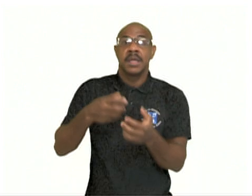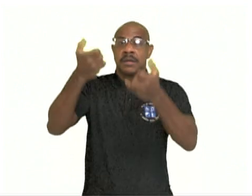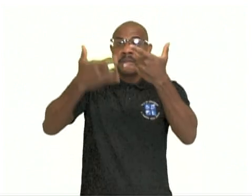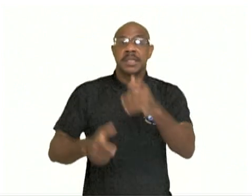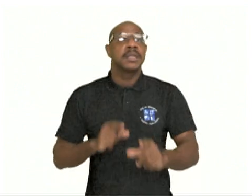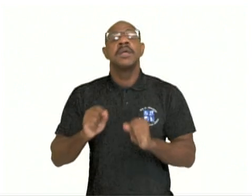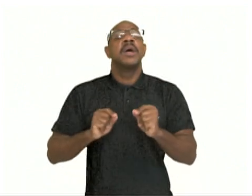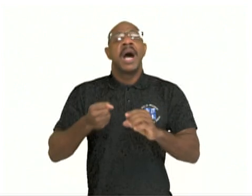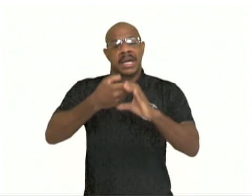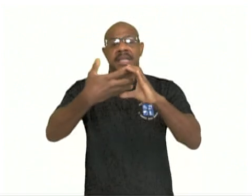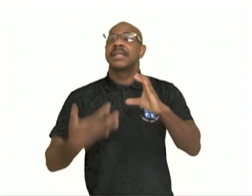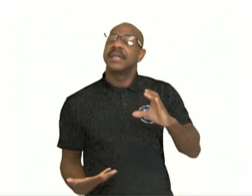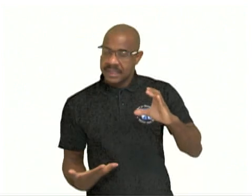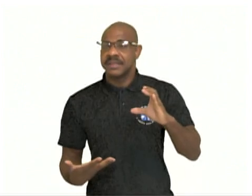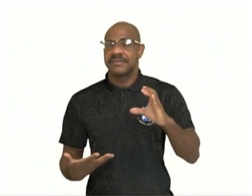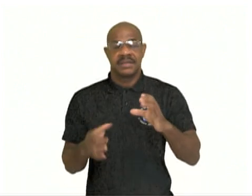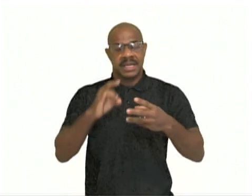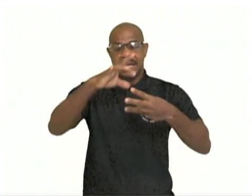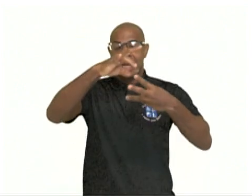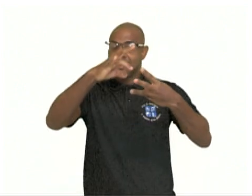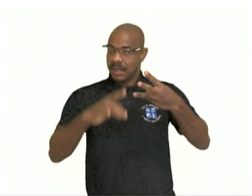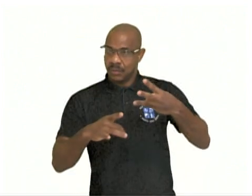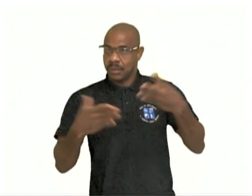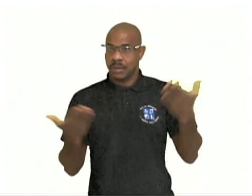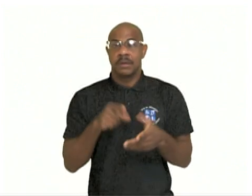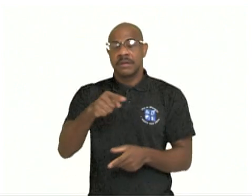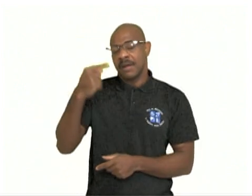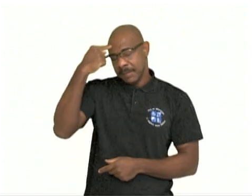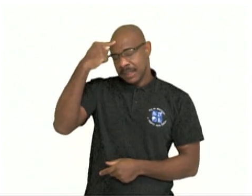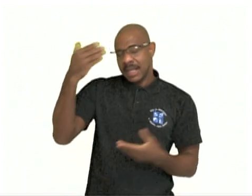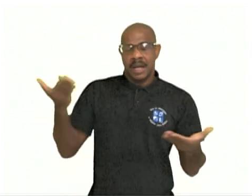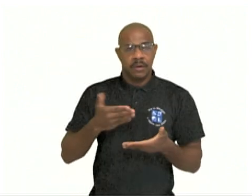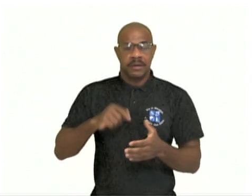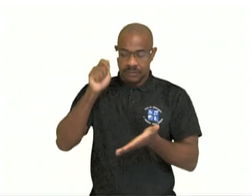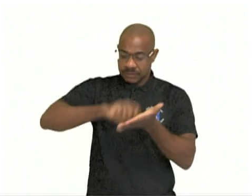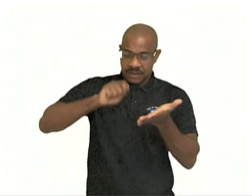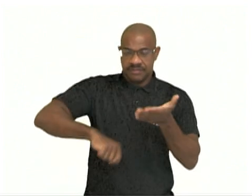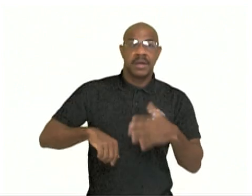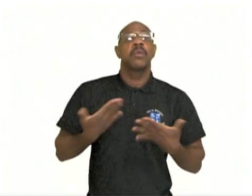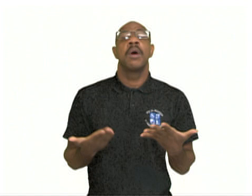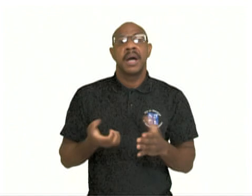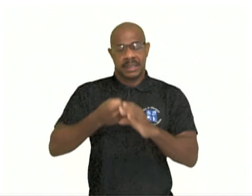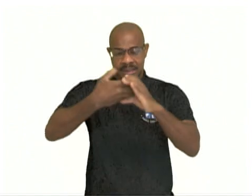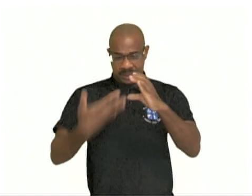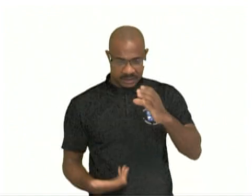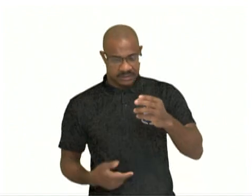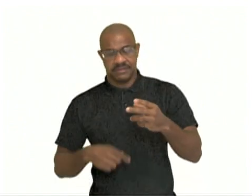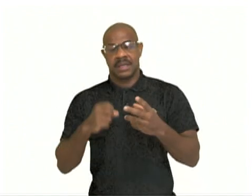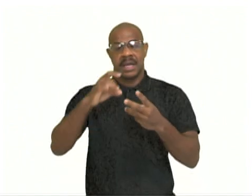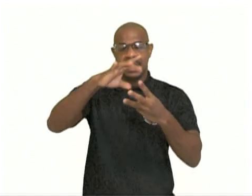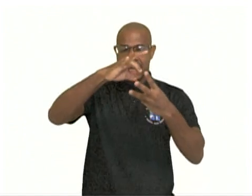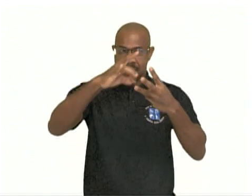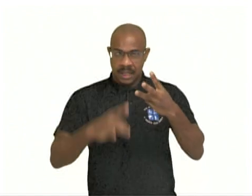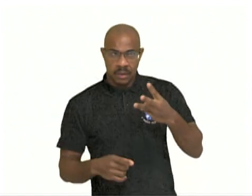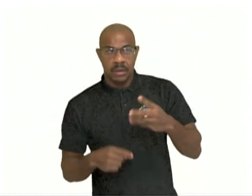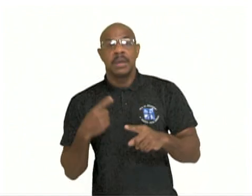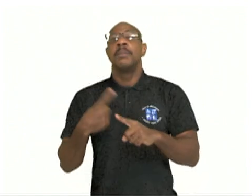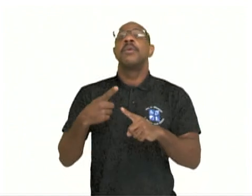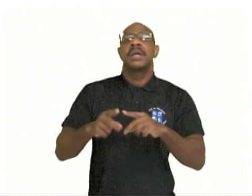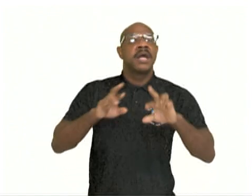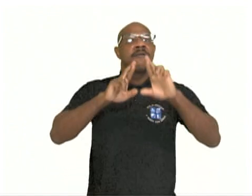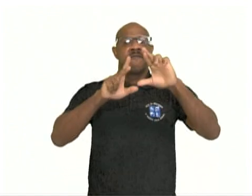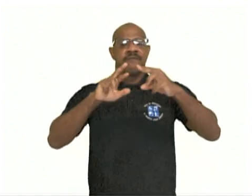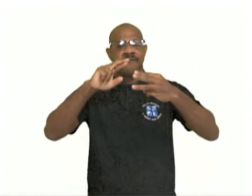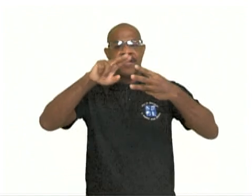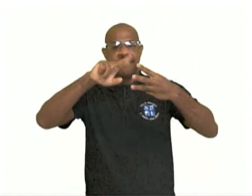Explique algumas características de cada um deles. Vocês vão pensar um pouquinho ali e escrever qual é a característica de cada um, por que eles são